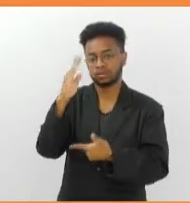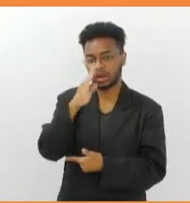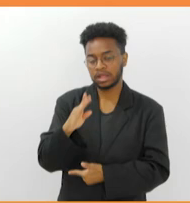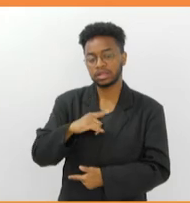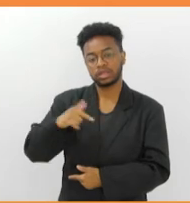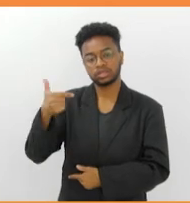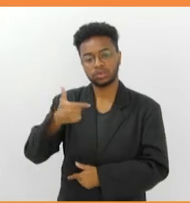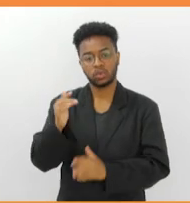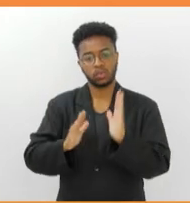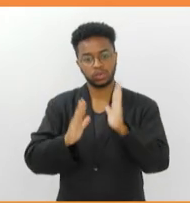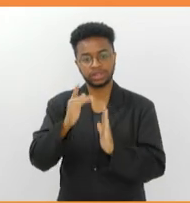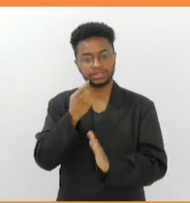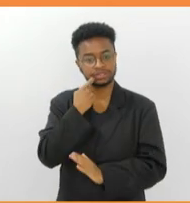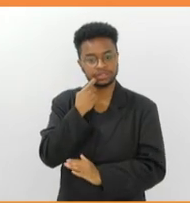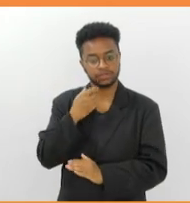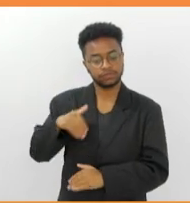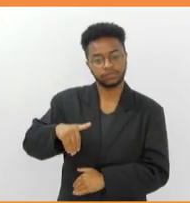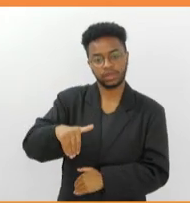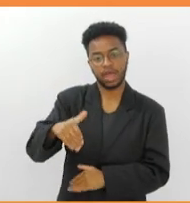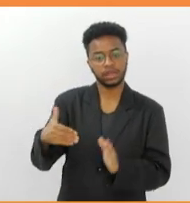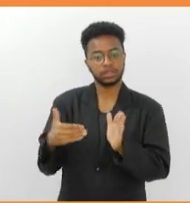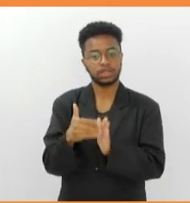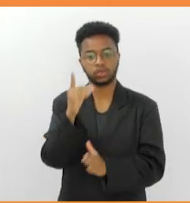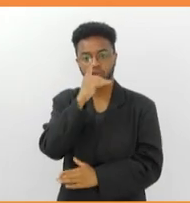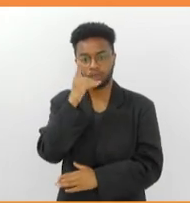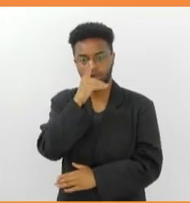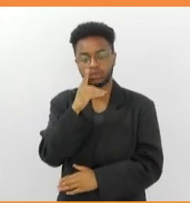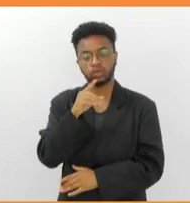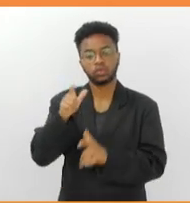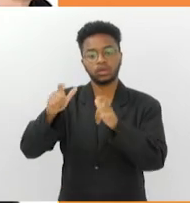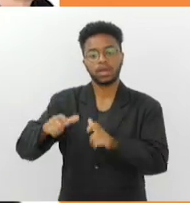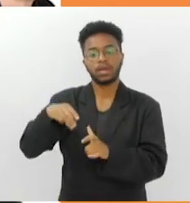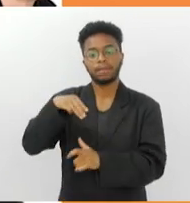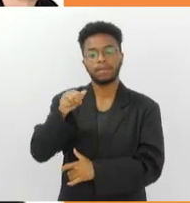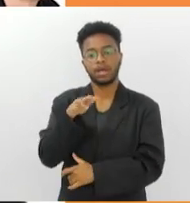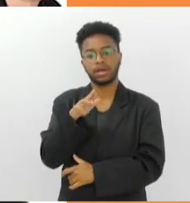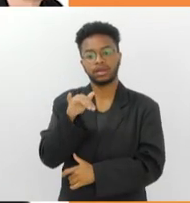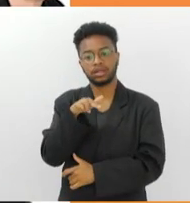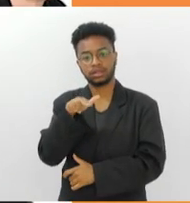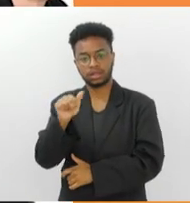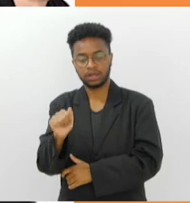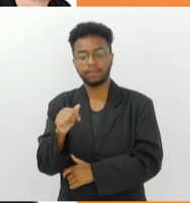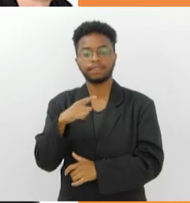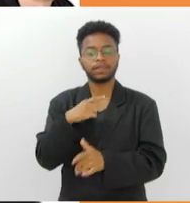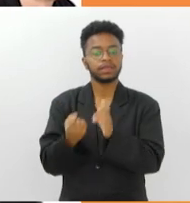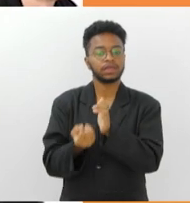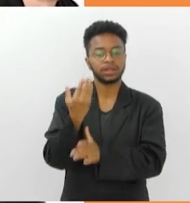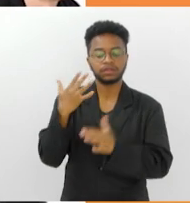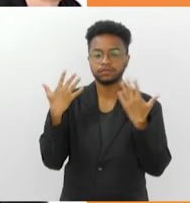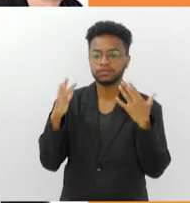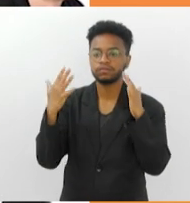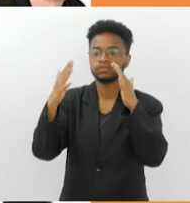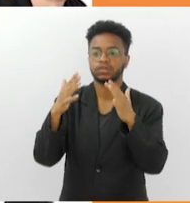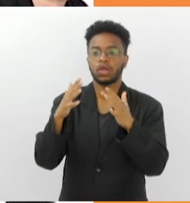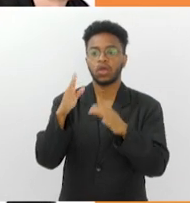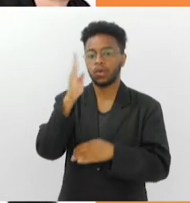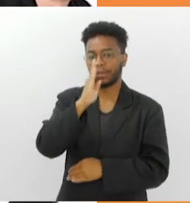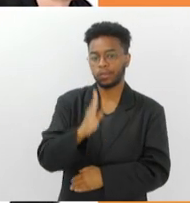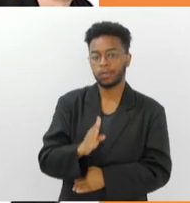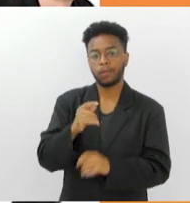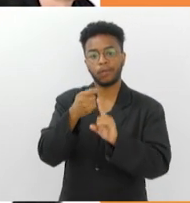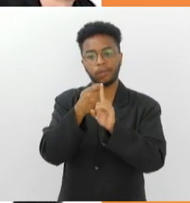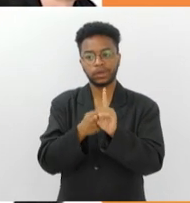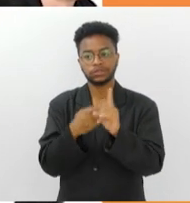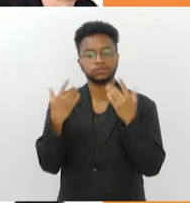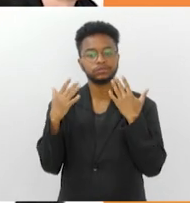desta sexta-feira até domingo na Marina da Glória. Criado para celebrar a brasilidade no mês em que se